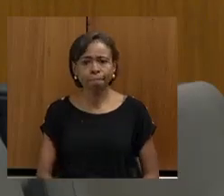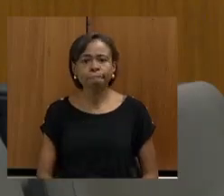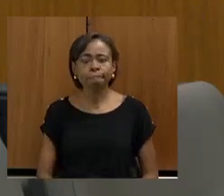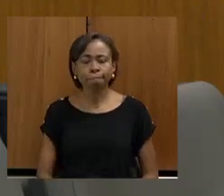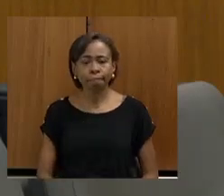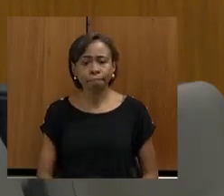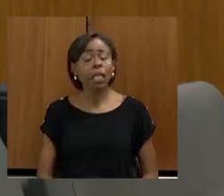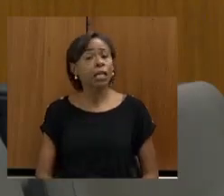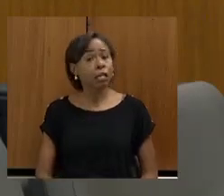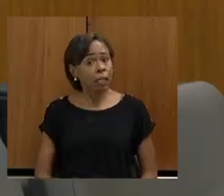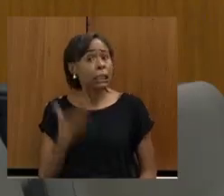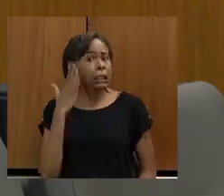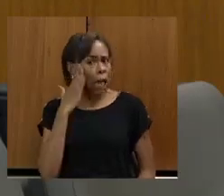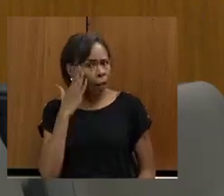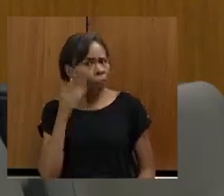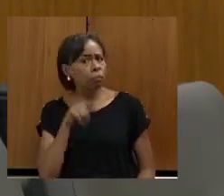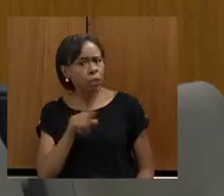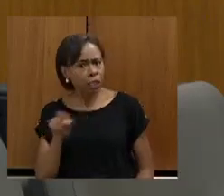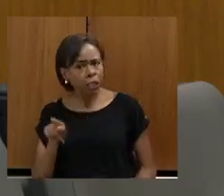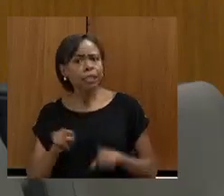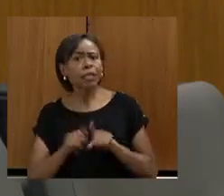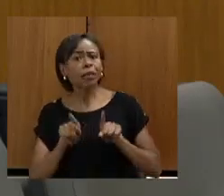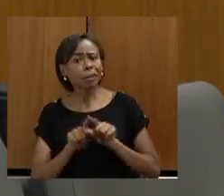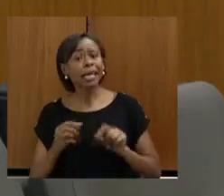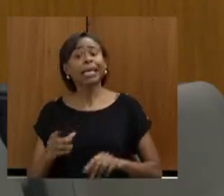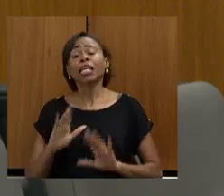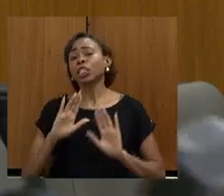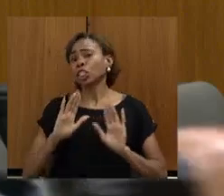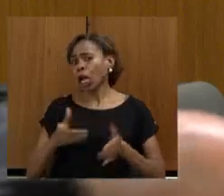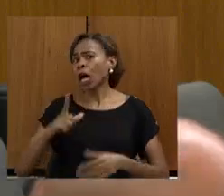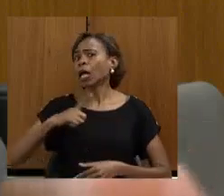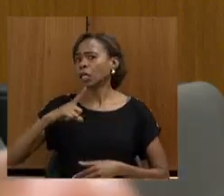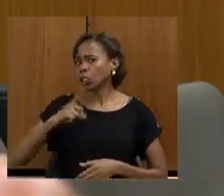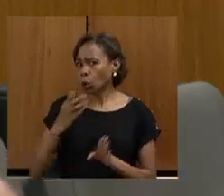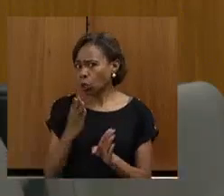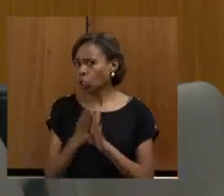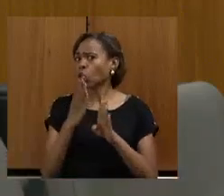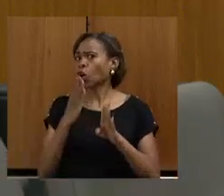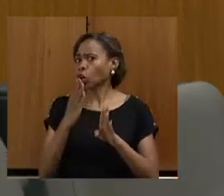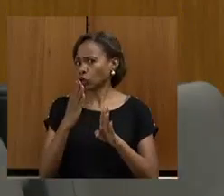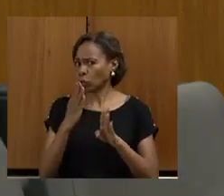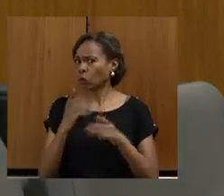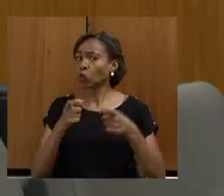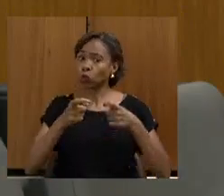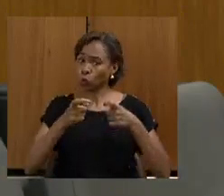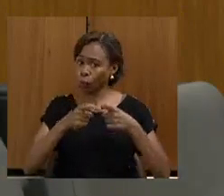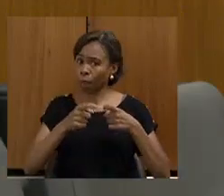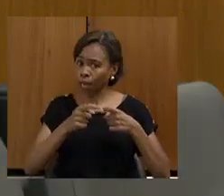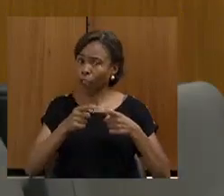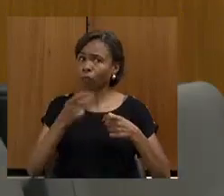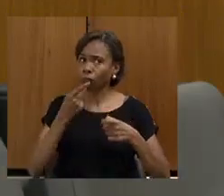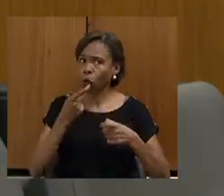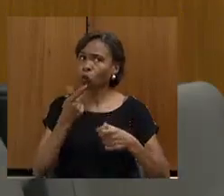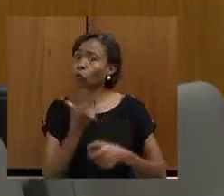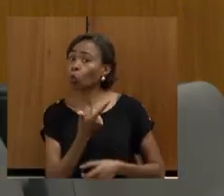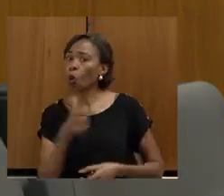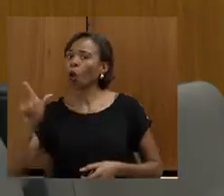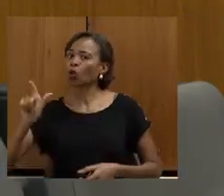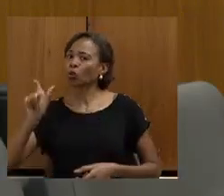Sabia, inclusive, da existência de algum diagnóstico da parte do outro aluno. Então,